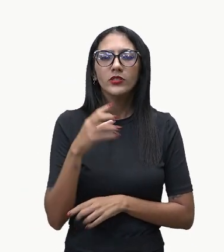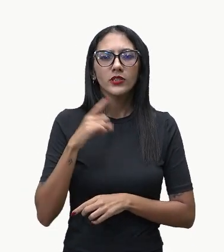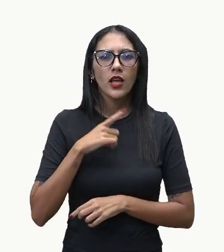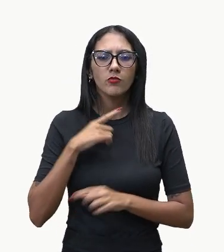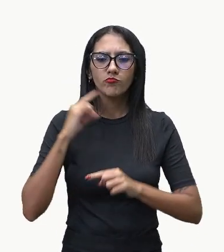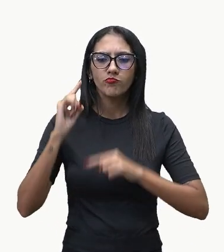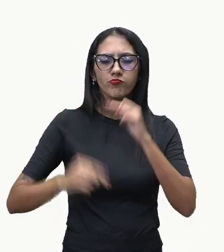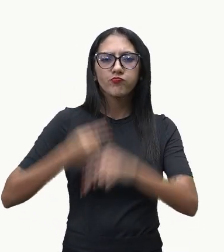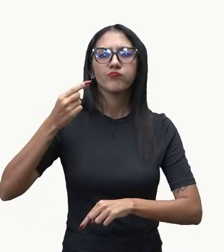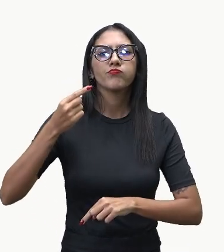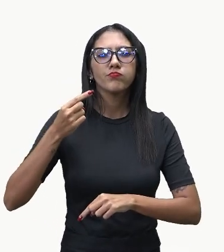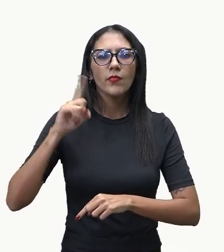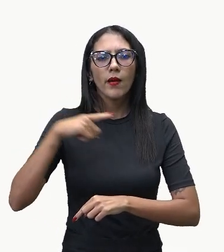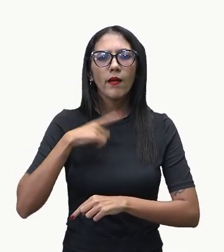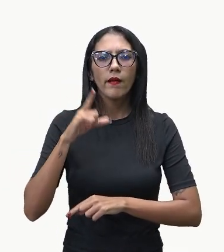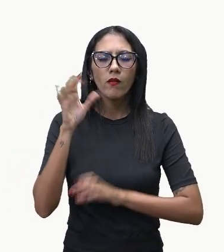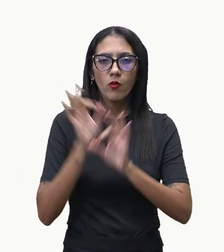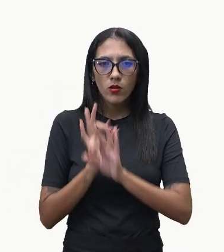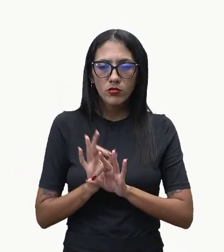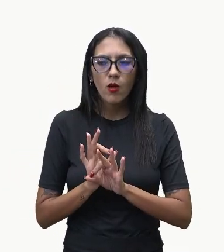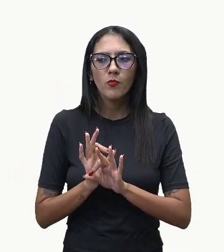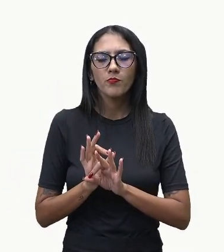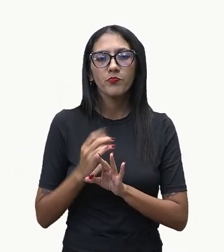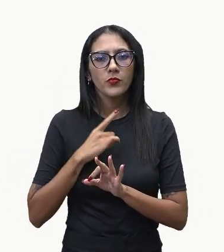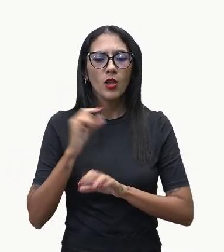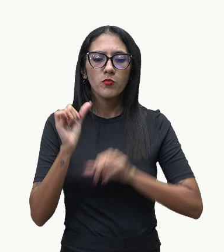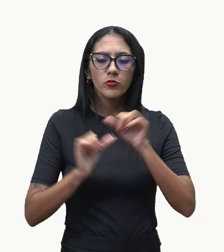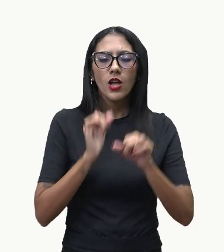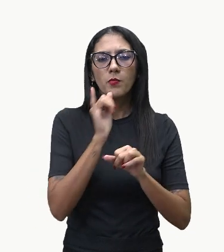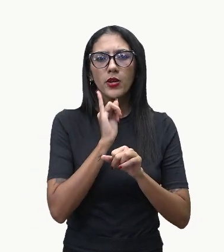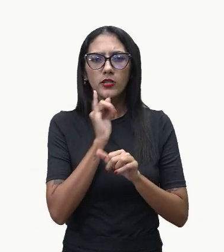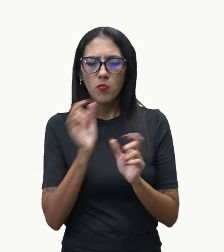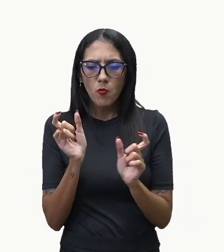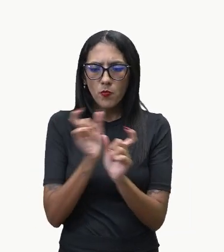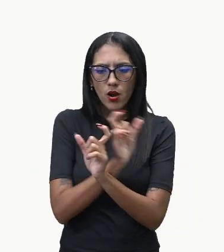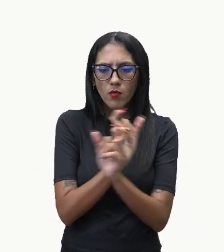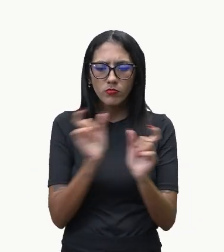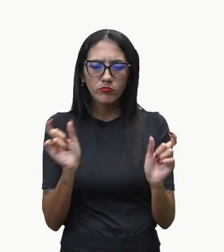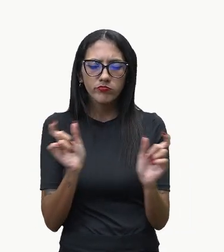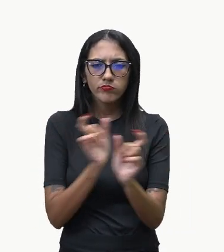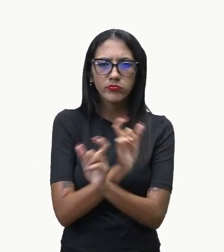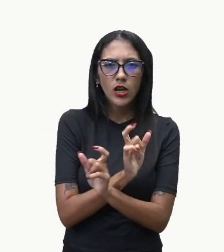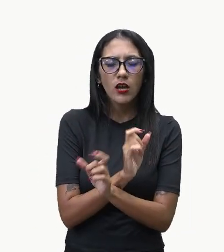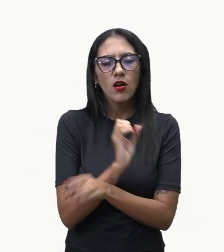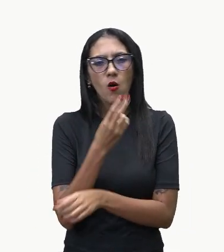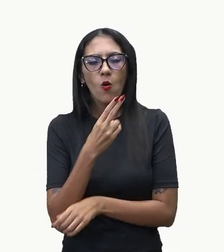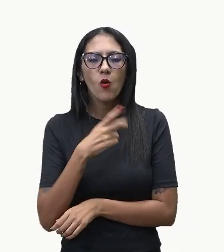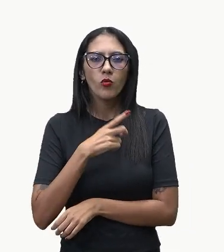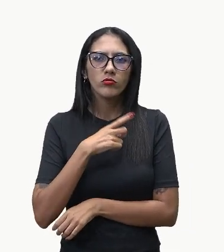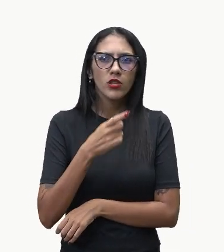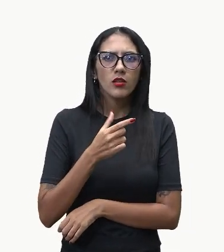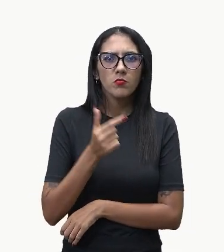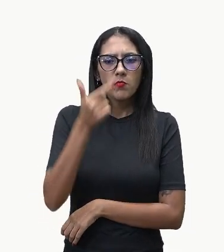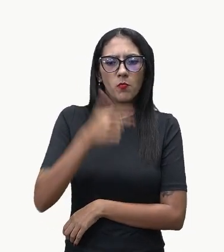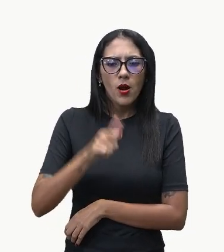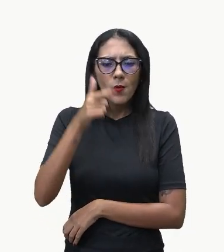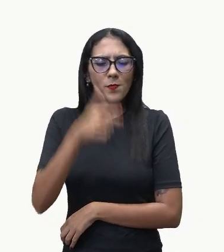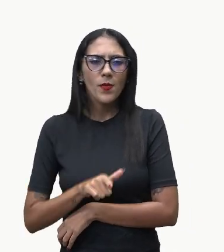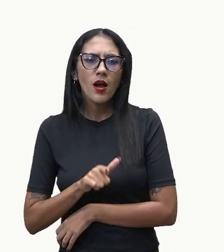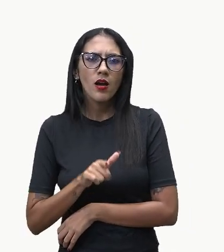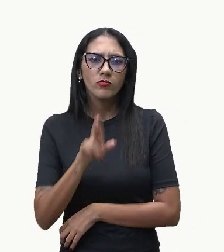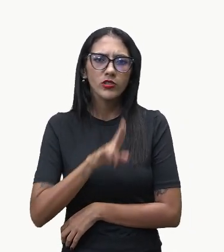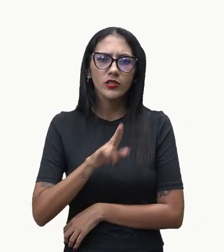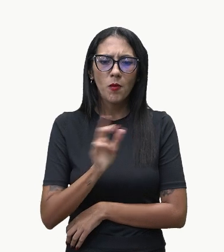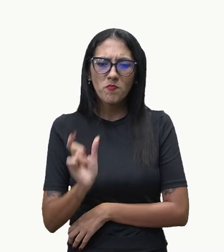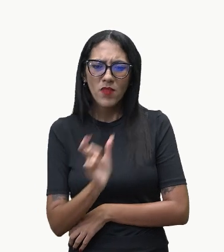processo aqui. Né? Ou vai mexer os elementos de lugar, ou vai repetir muito um mesmo termo, um